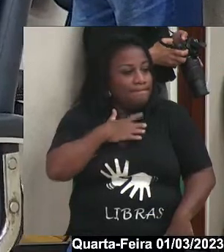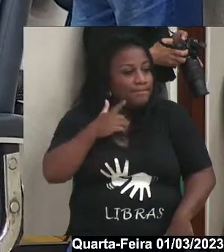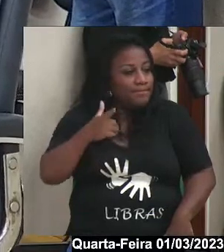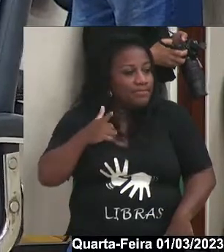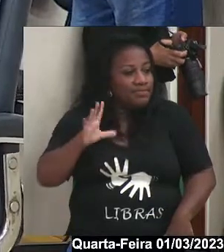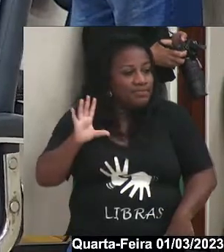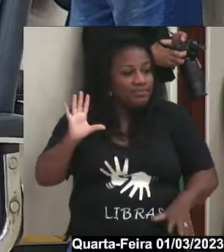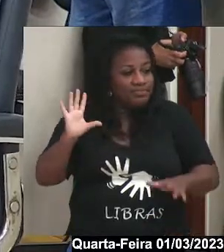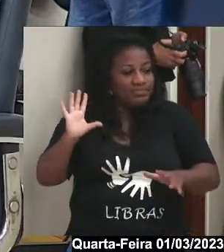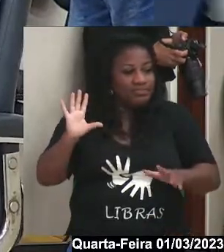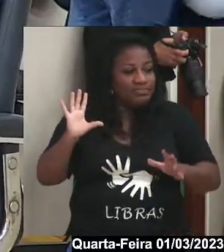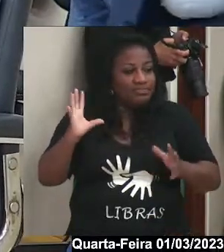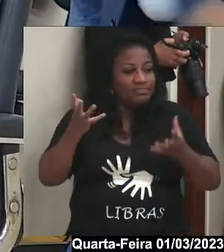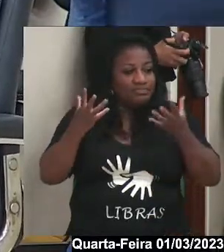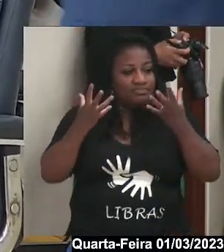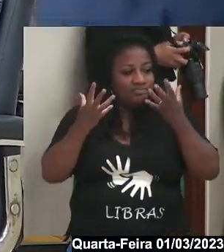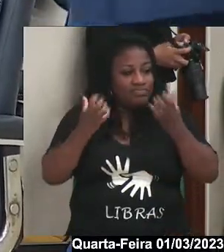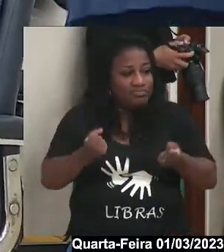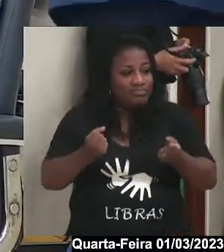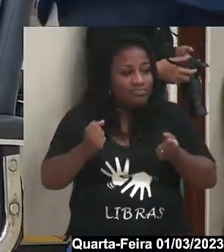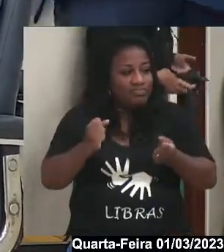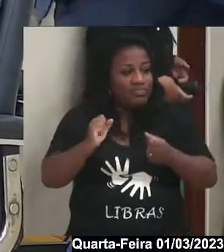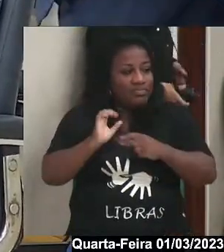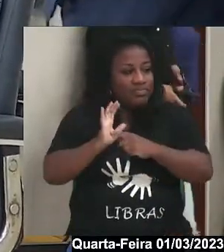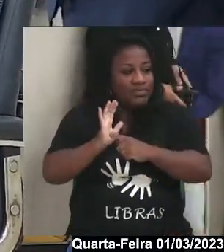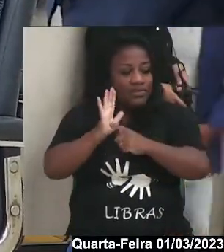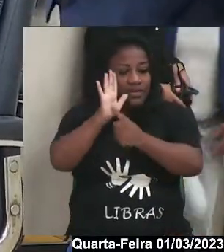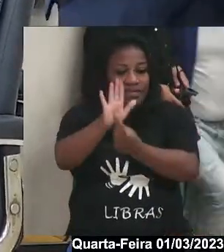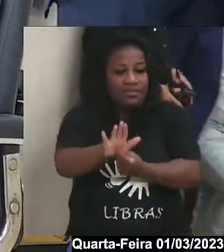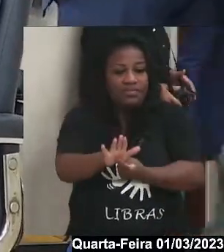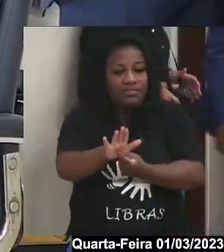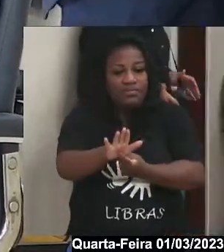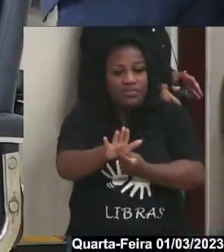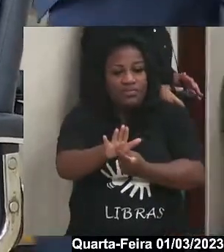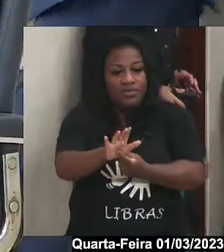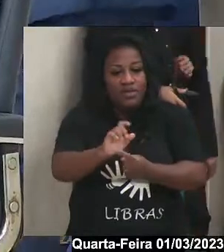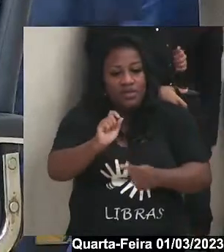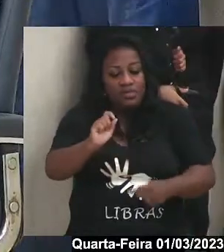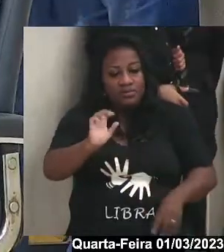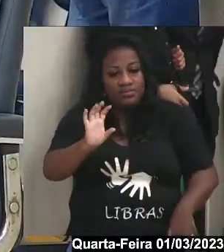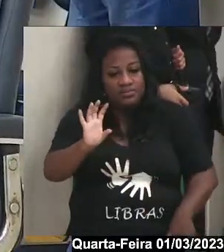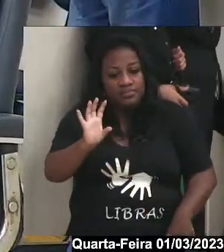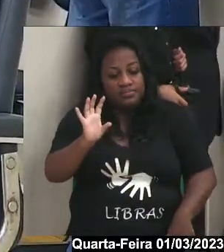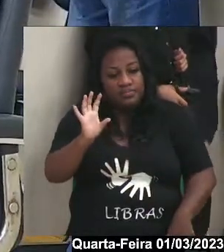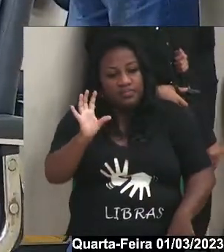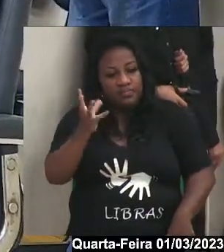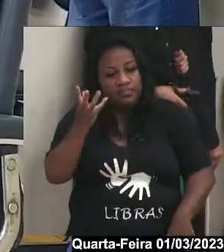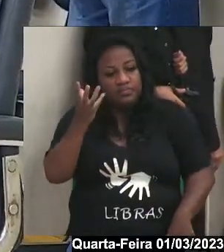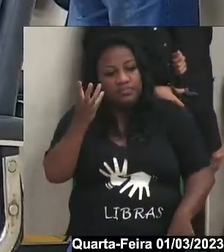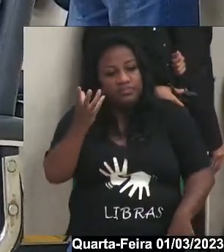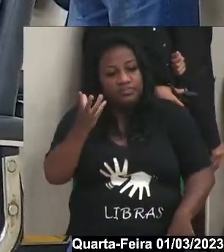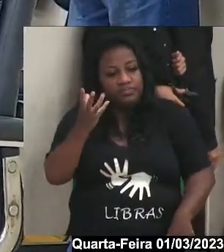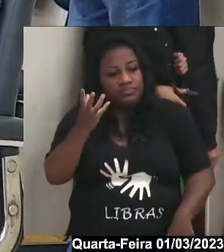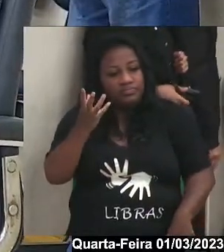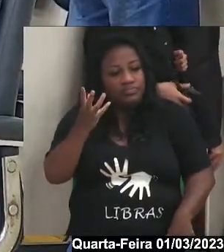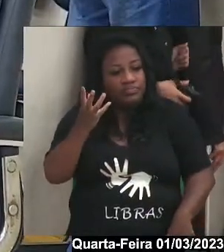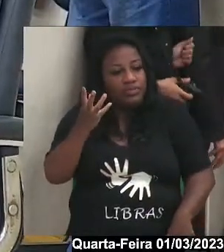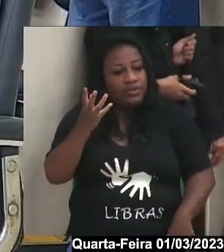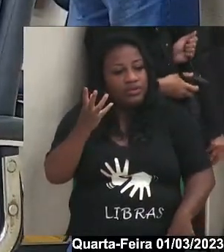bobo da corte. Porque o senhor postar aquele vídeo, para mim, uma autoridade pública não pode fazer esse desserviço com a